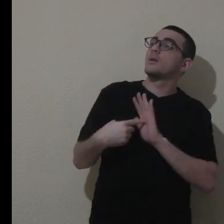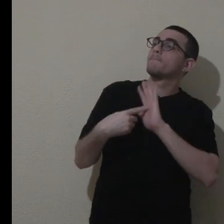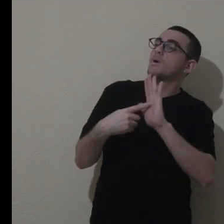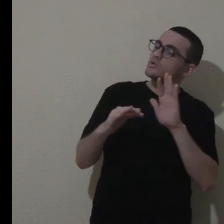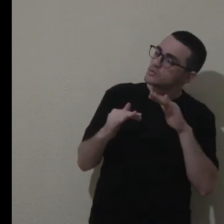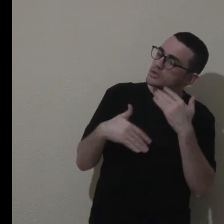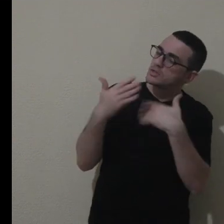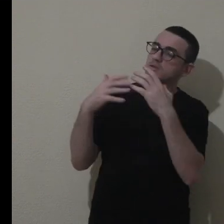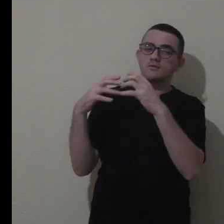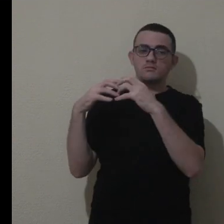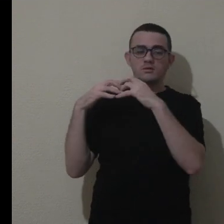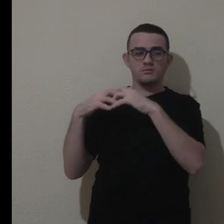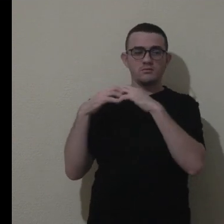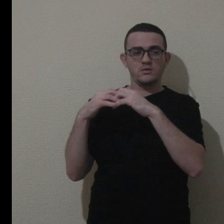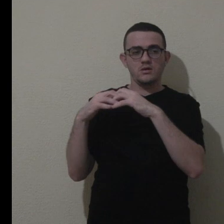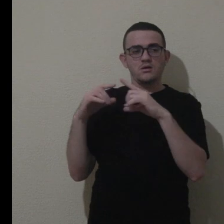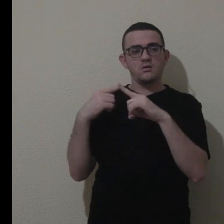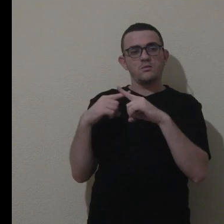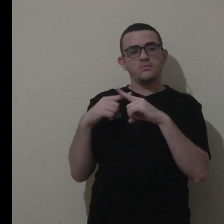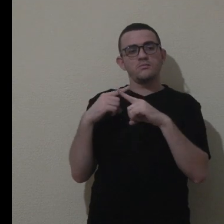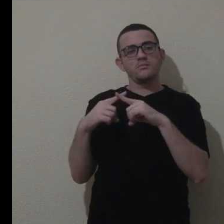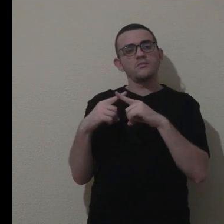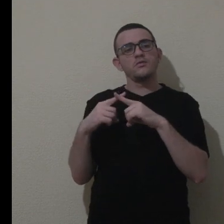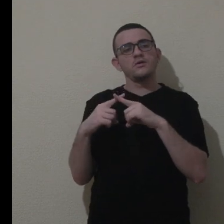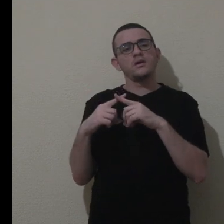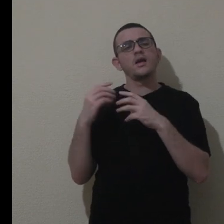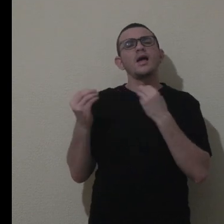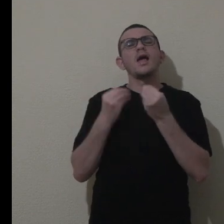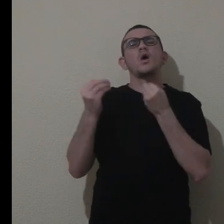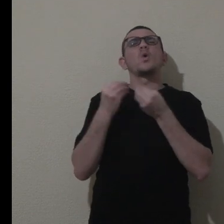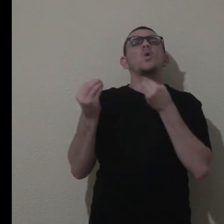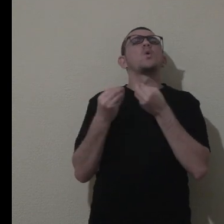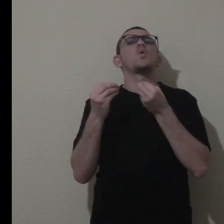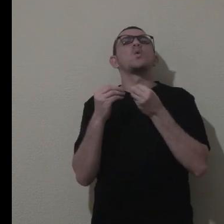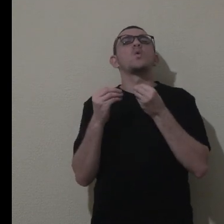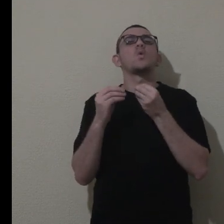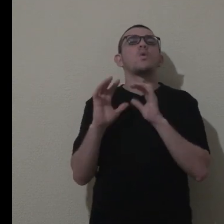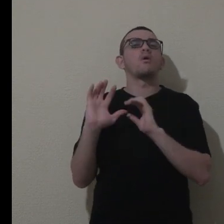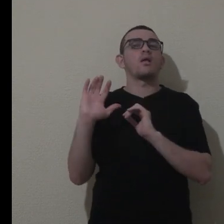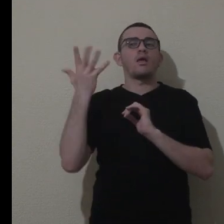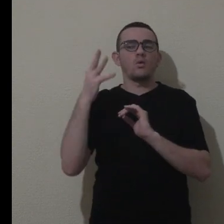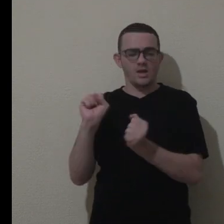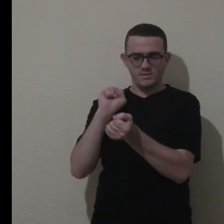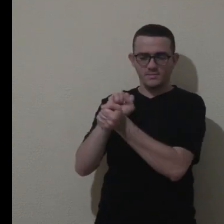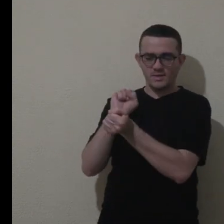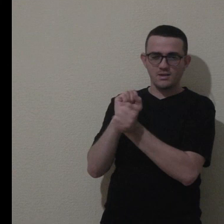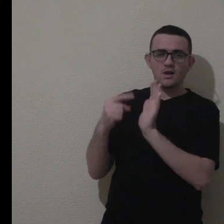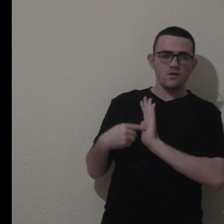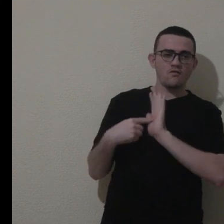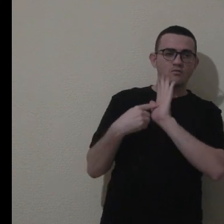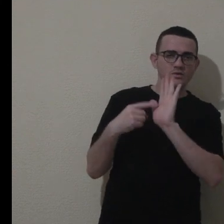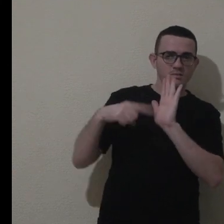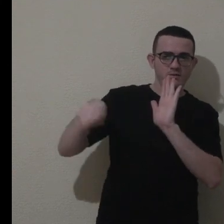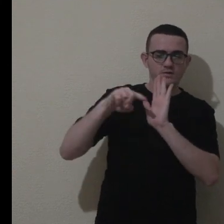de desenvolvimento cerebral. Ok, daí você me pergunta, mas como que funciona isso? Ok, vamos dar uma segurada que eu vou mostrar